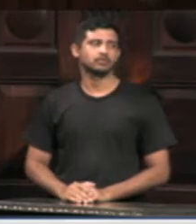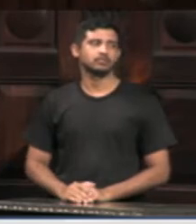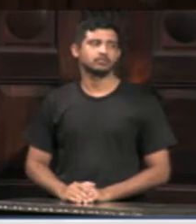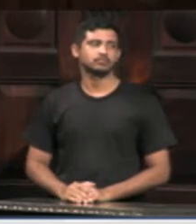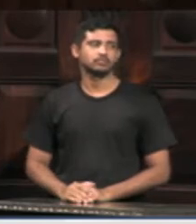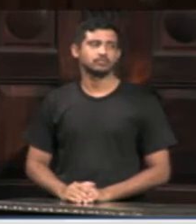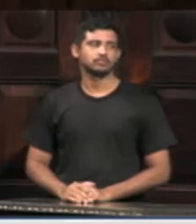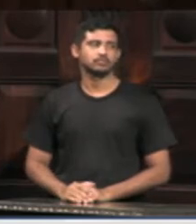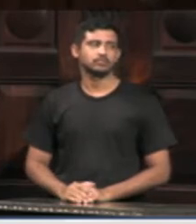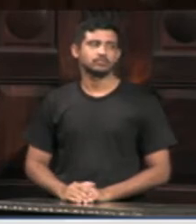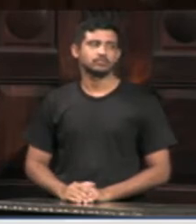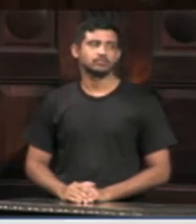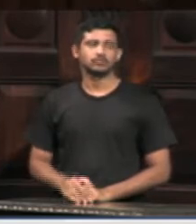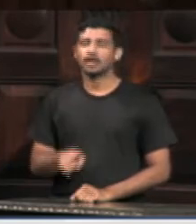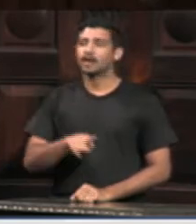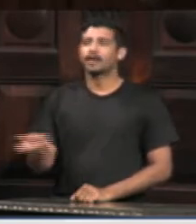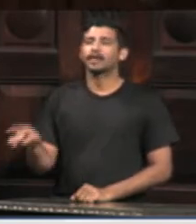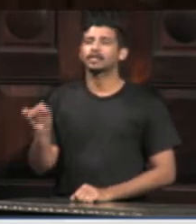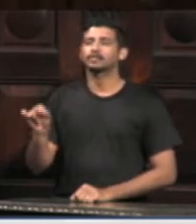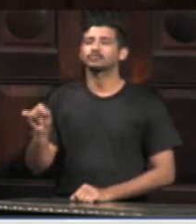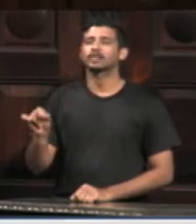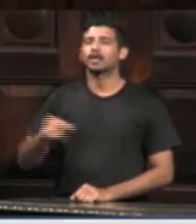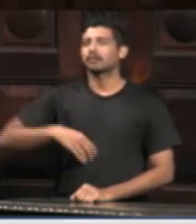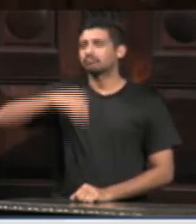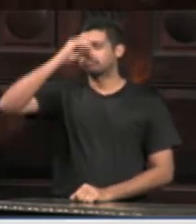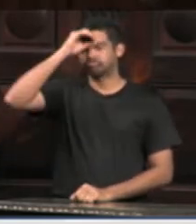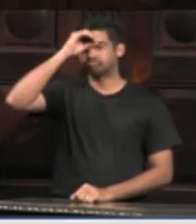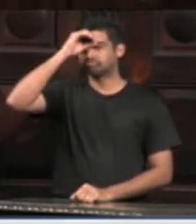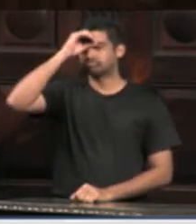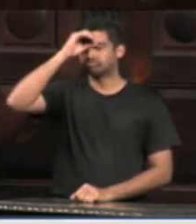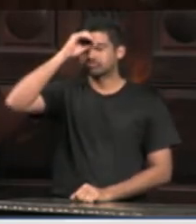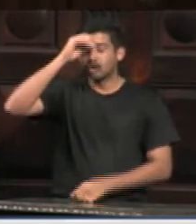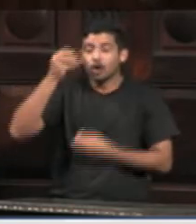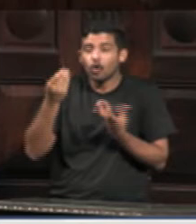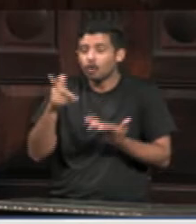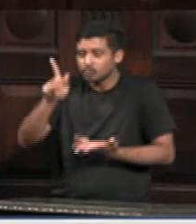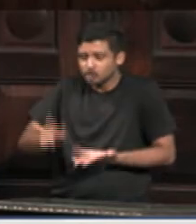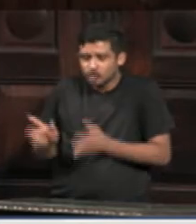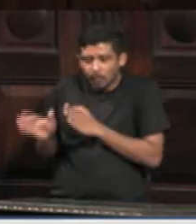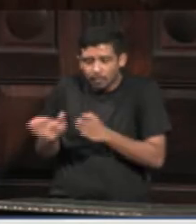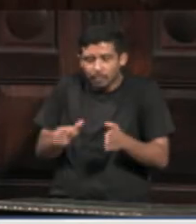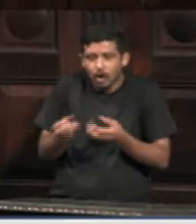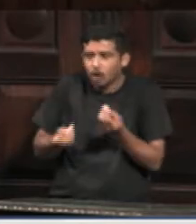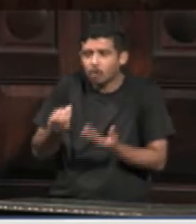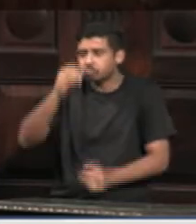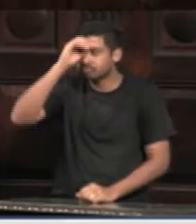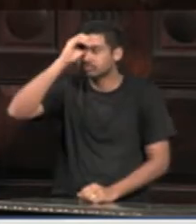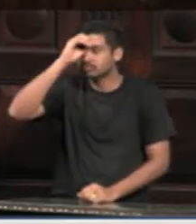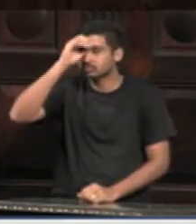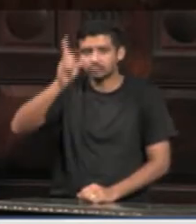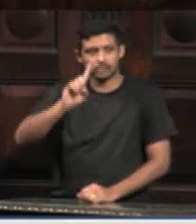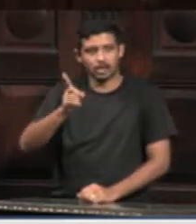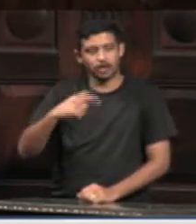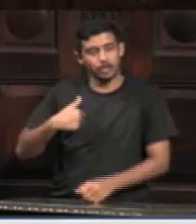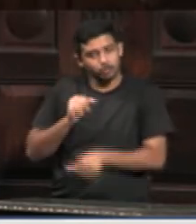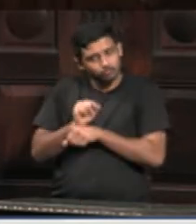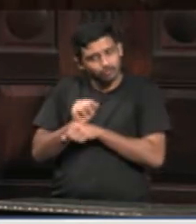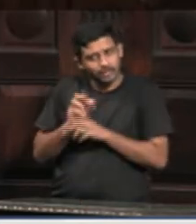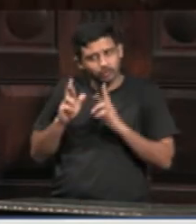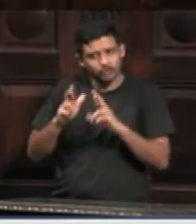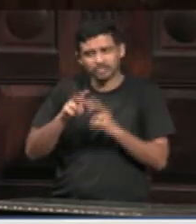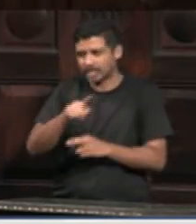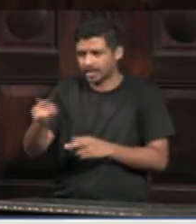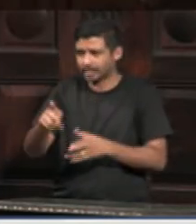é, daqueles que não têm conhecimento de gestão, mas de um grupo que